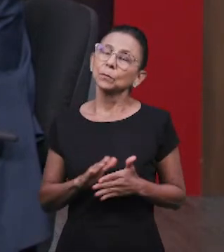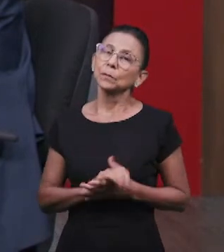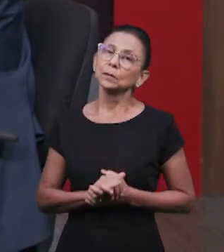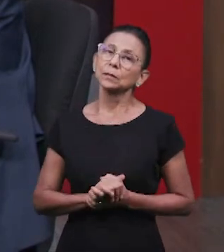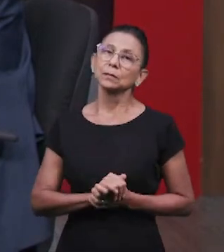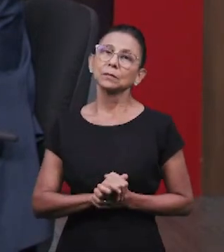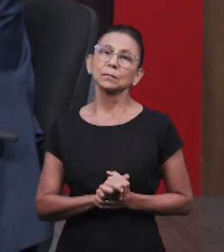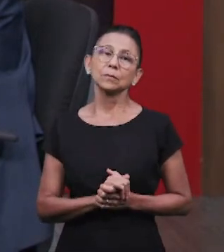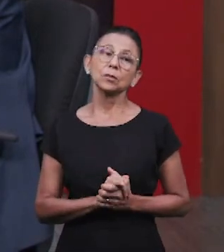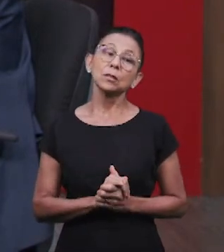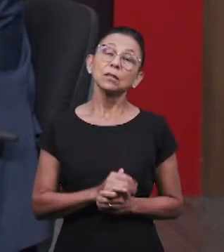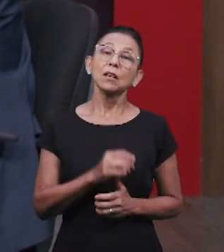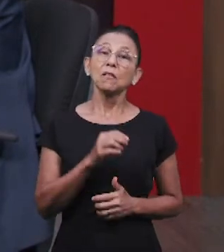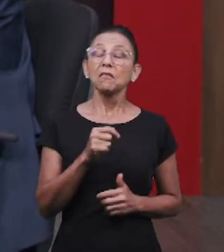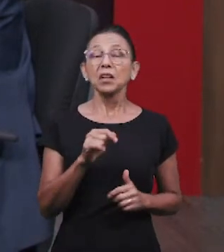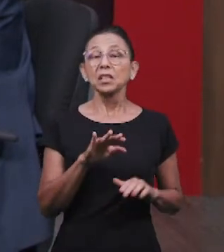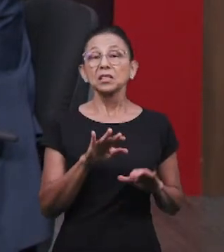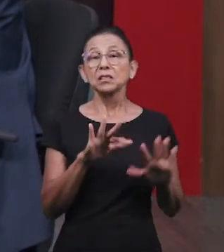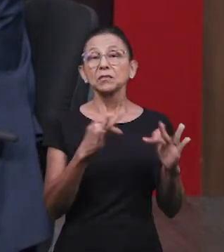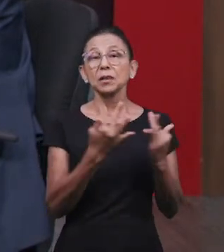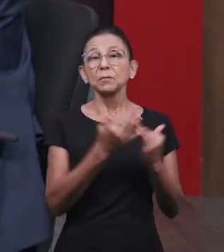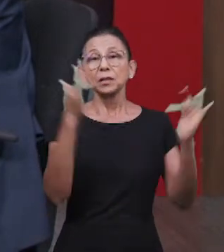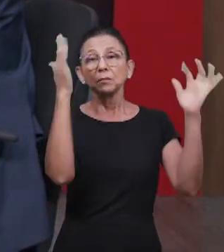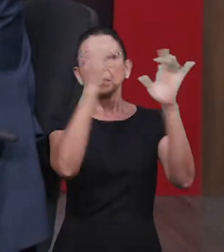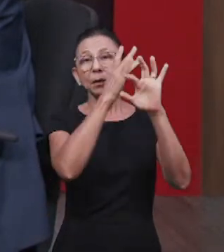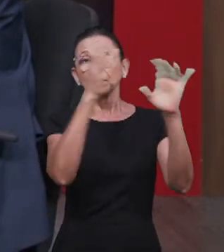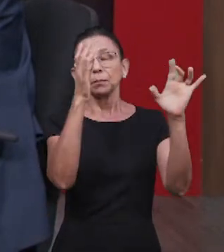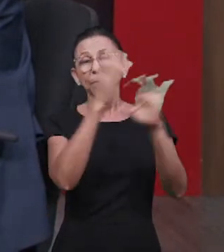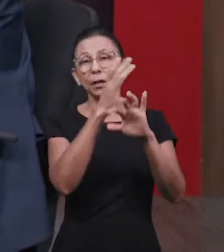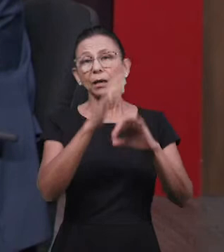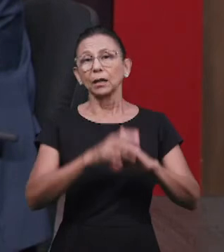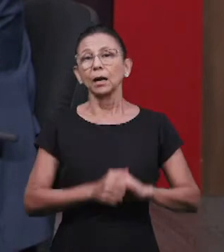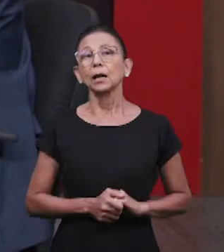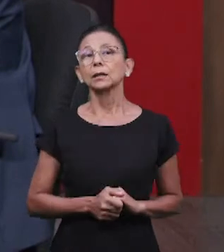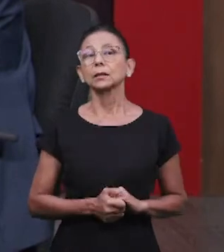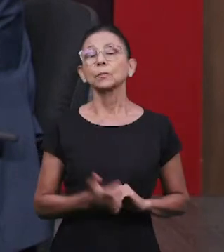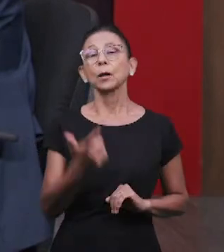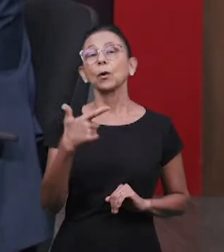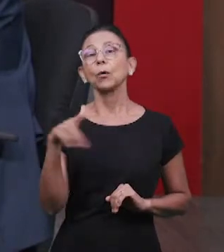esse olhar dos pais em casa. E quando a criança sai,